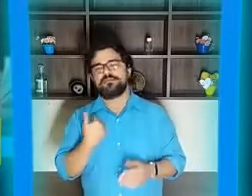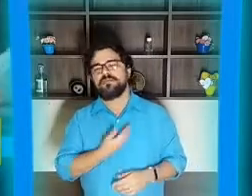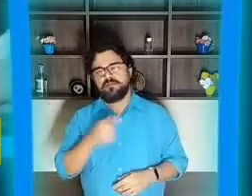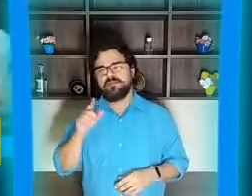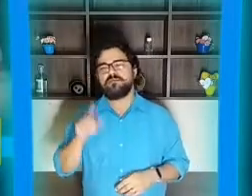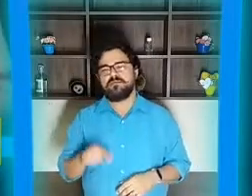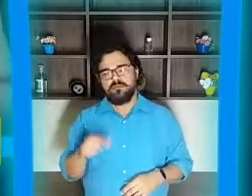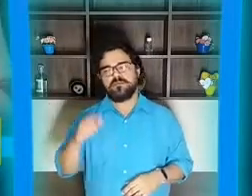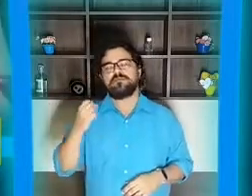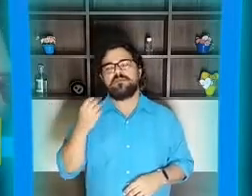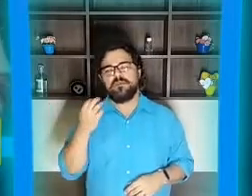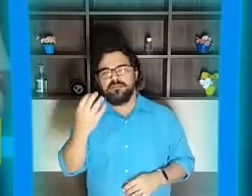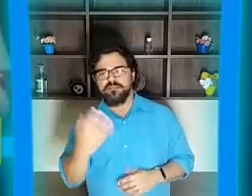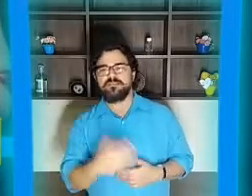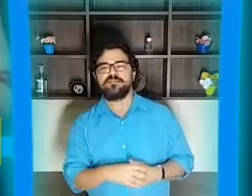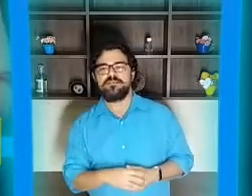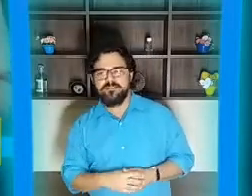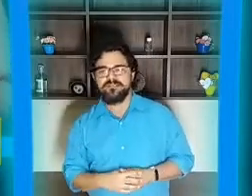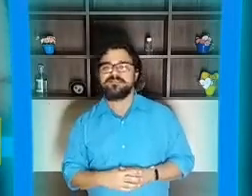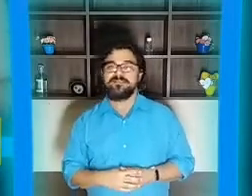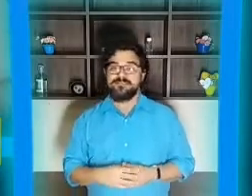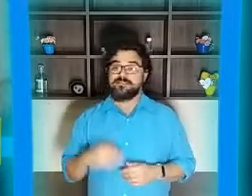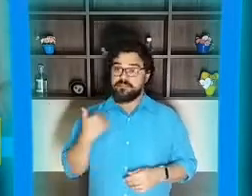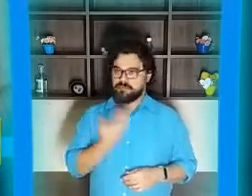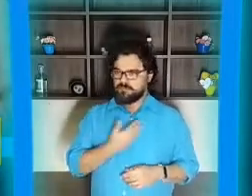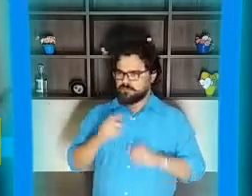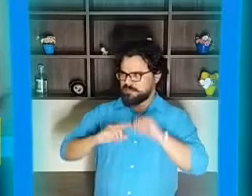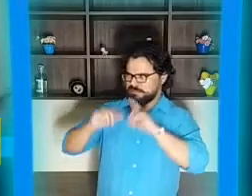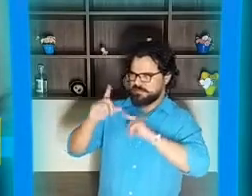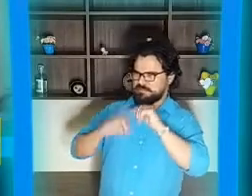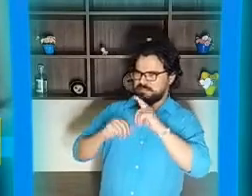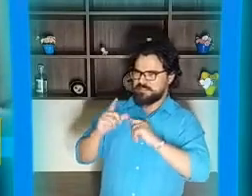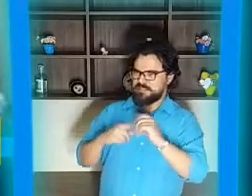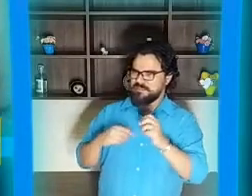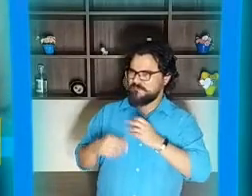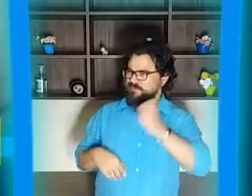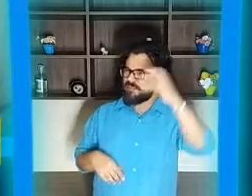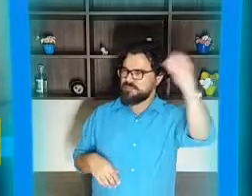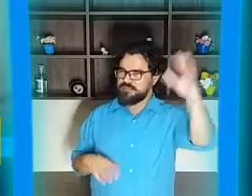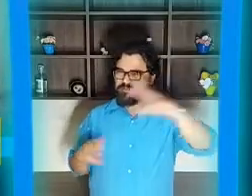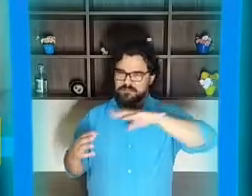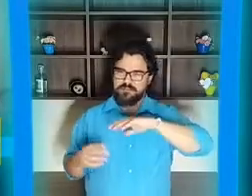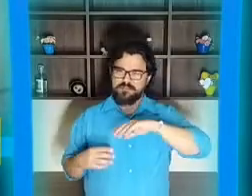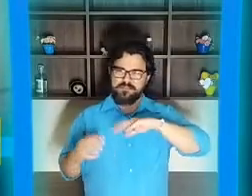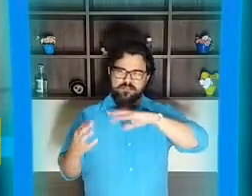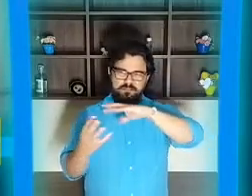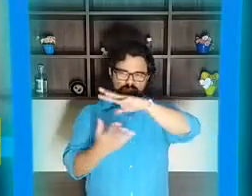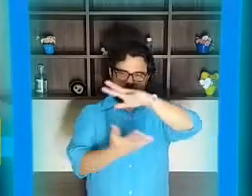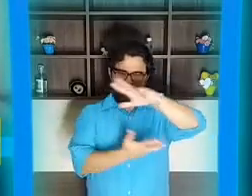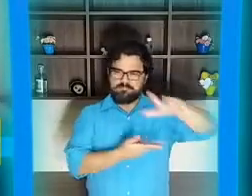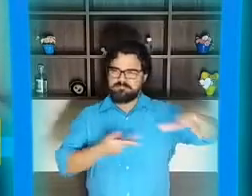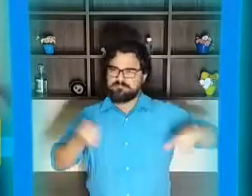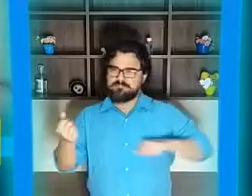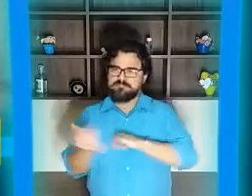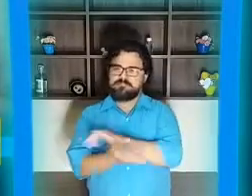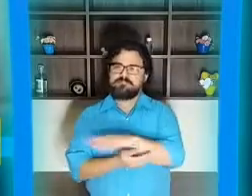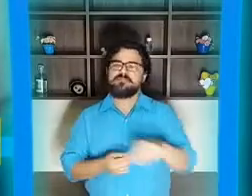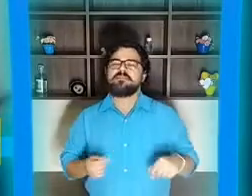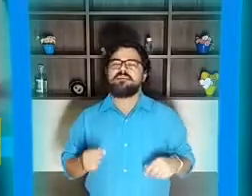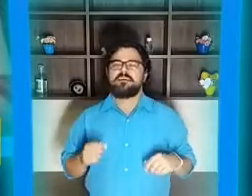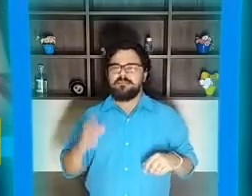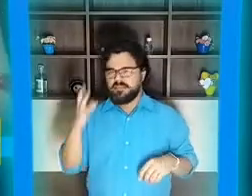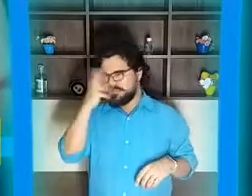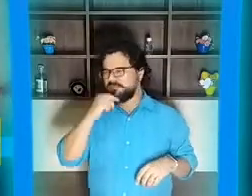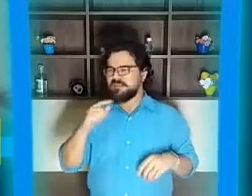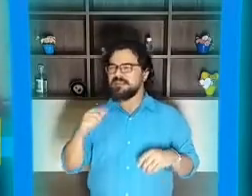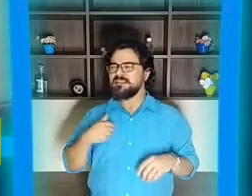filha. Nós vivemos numa estrela sem fim. Viajando nessa nave azul, linda, a Terra. Tá, tá bom, tá bom, tá bom,